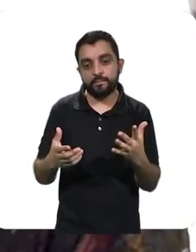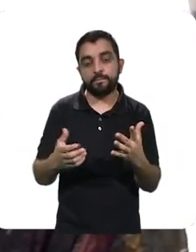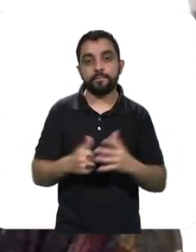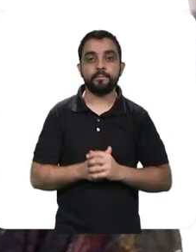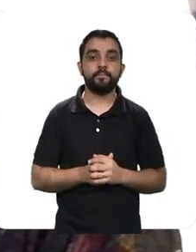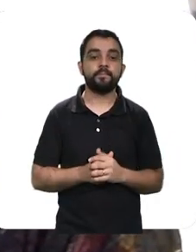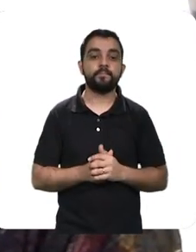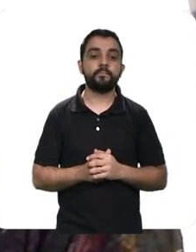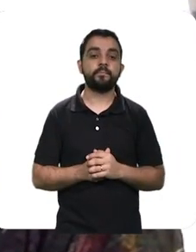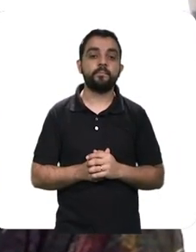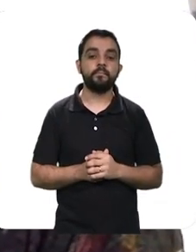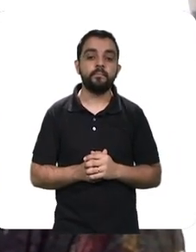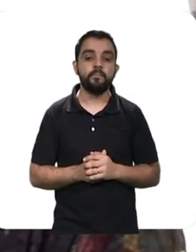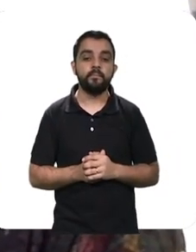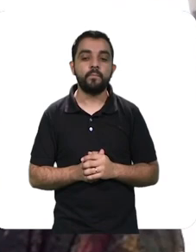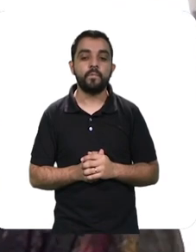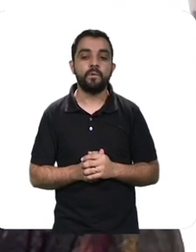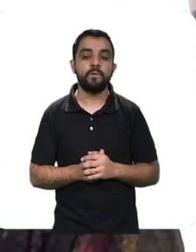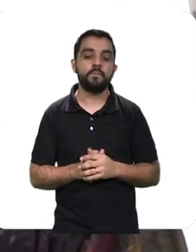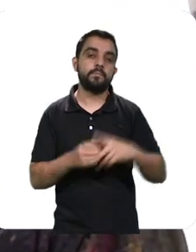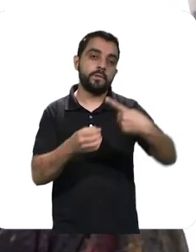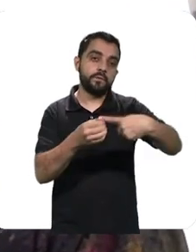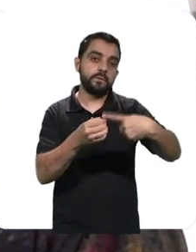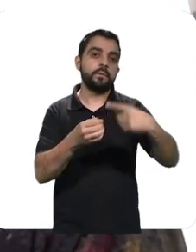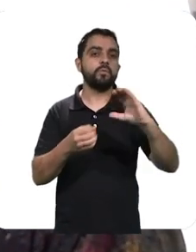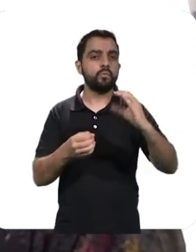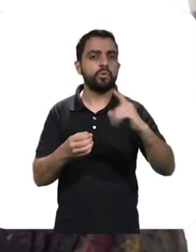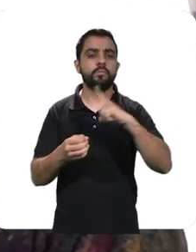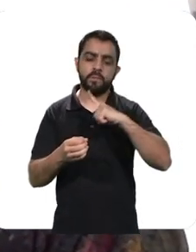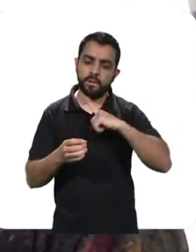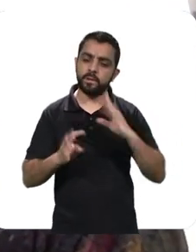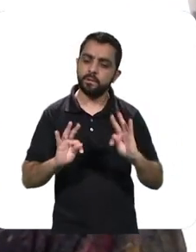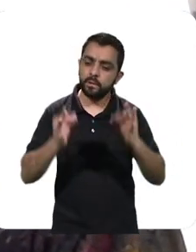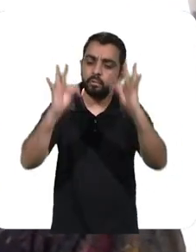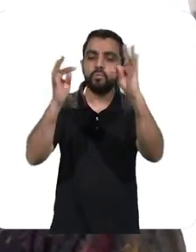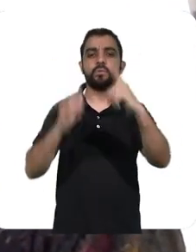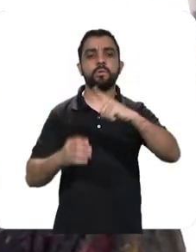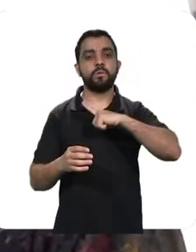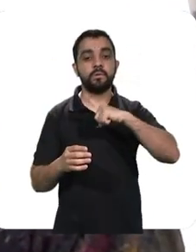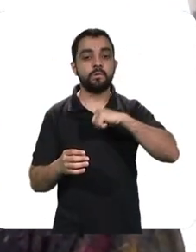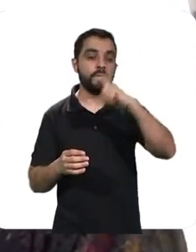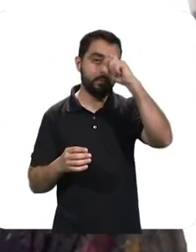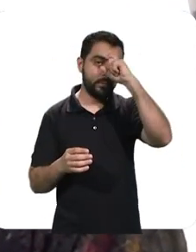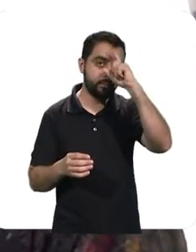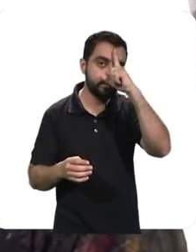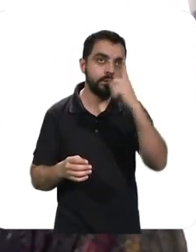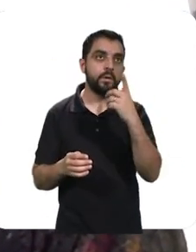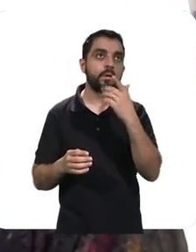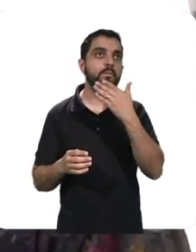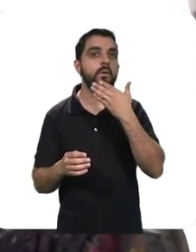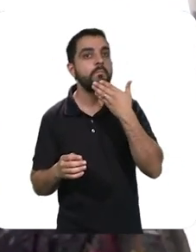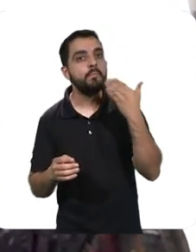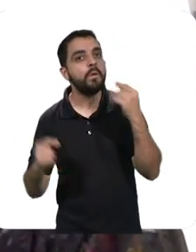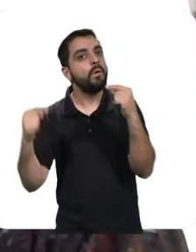né? Se eu tenho uma cidade como Curitiba que tem tecnologia suficiente para pôr